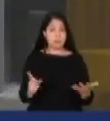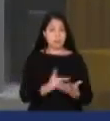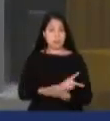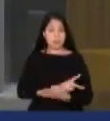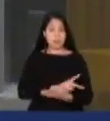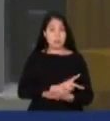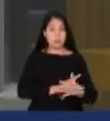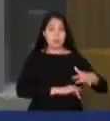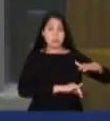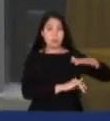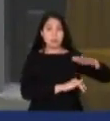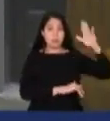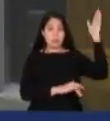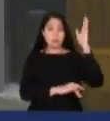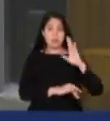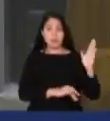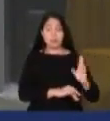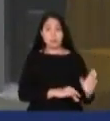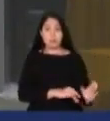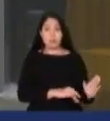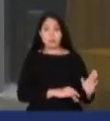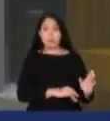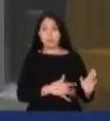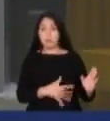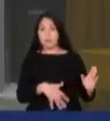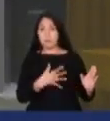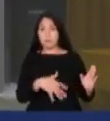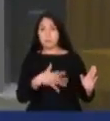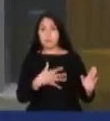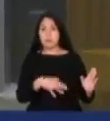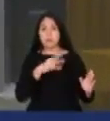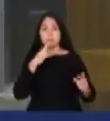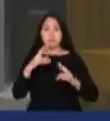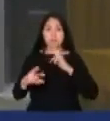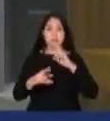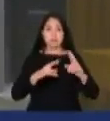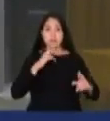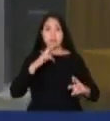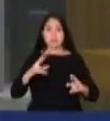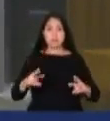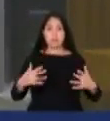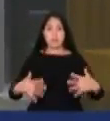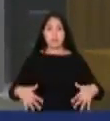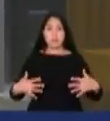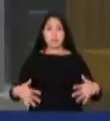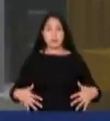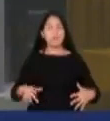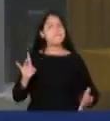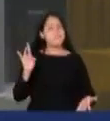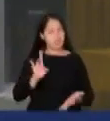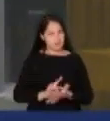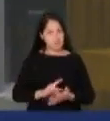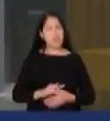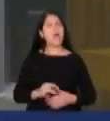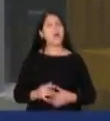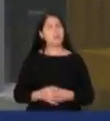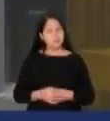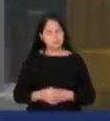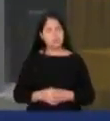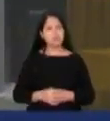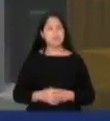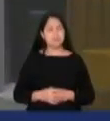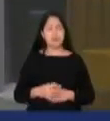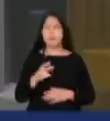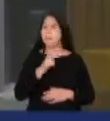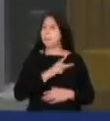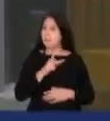República e insinuações de desacato ao resultado das eleições. O que está dito aqui é verdade. O presidente vira e